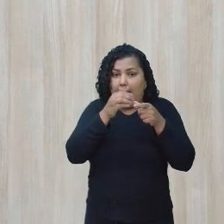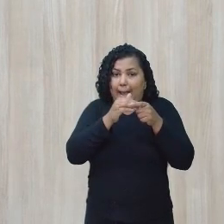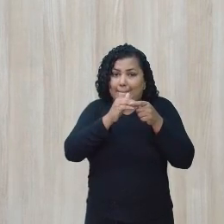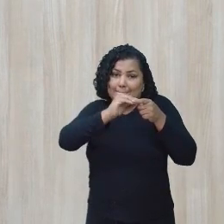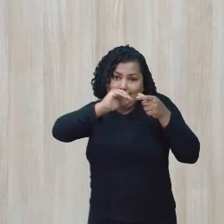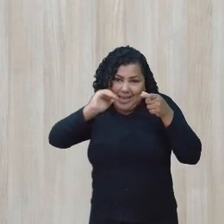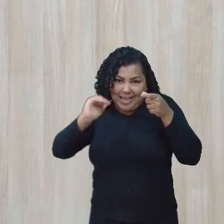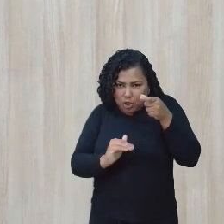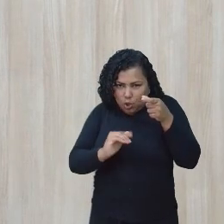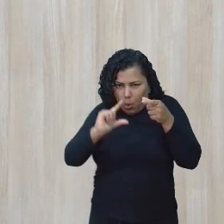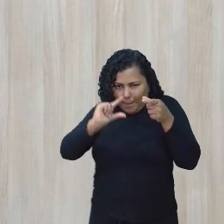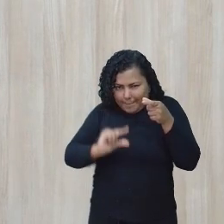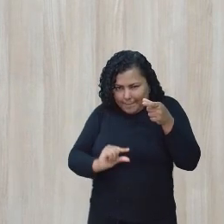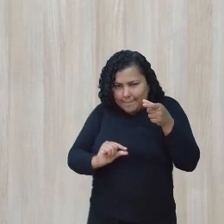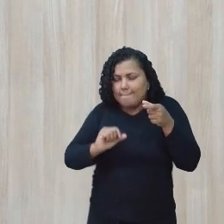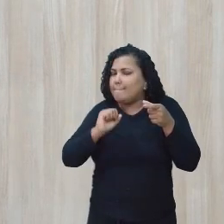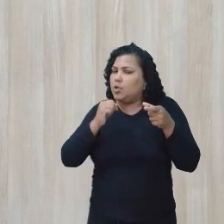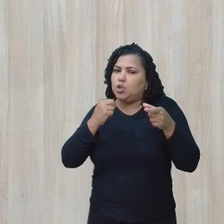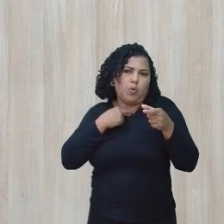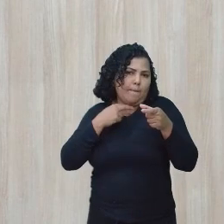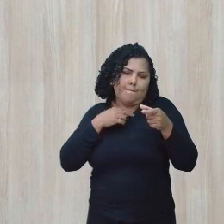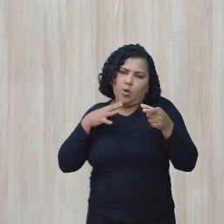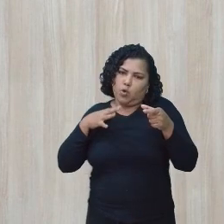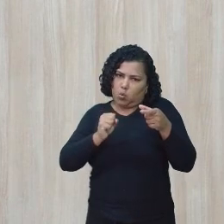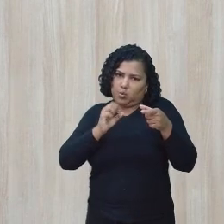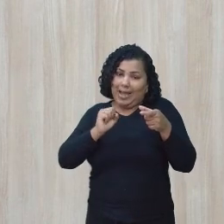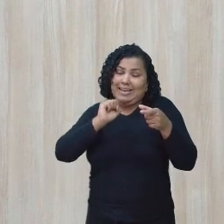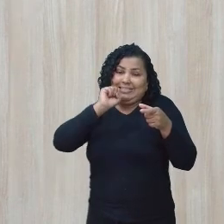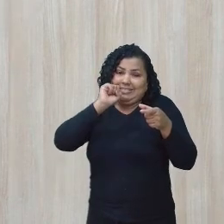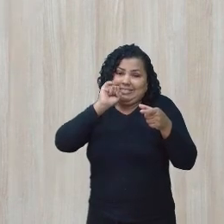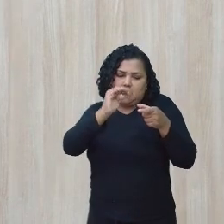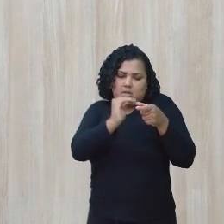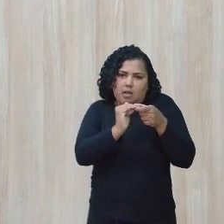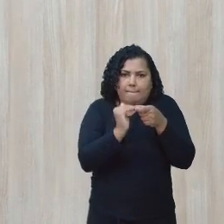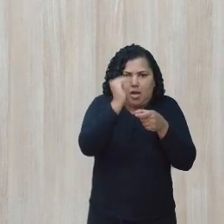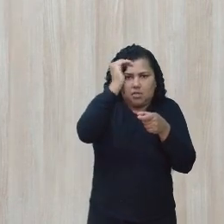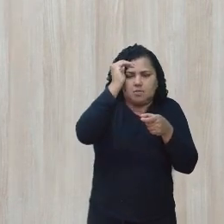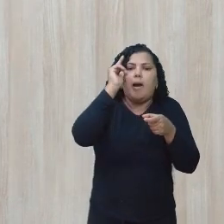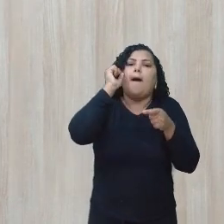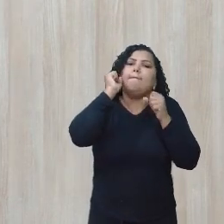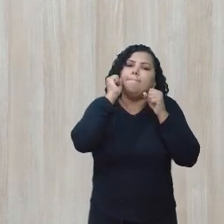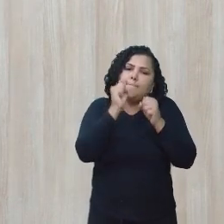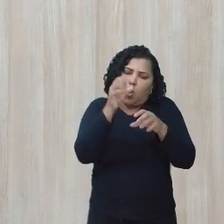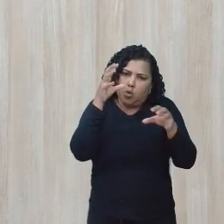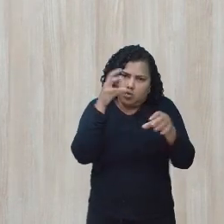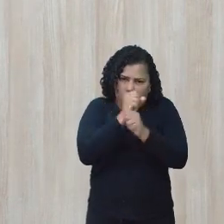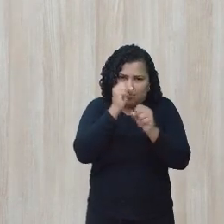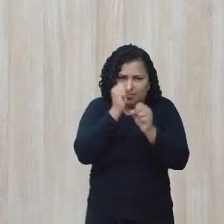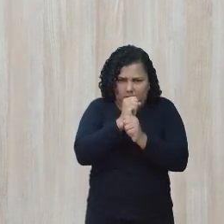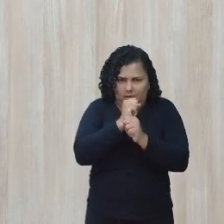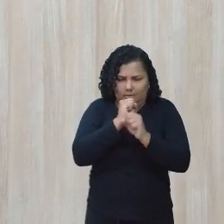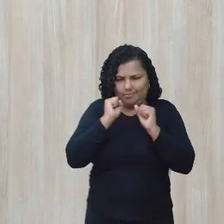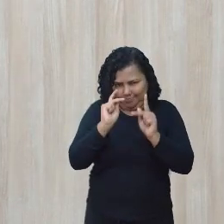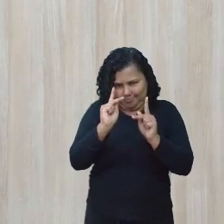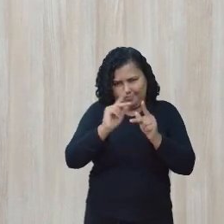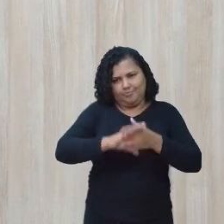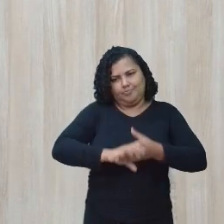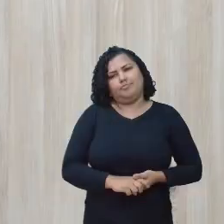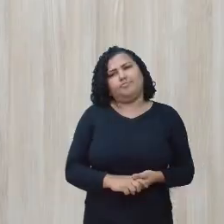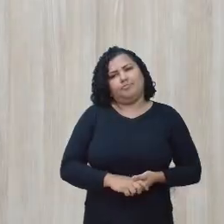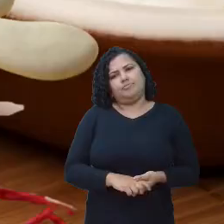incontável. O que for o tamanho da fava ou maior, ele é contável. Vamos chutar dessa forma. Olha